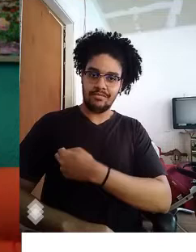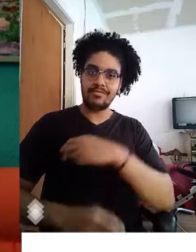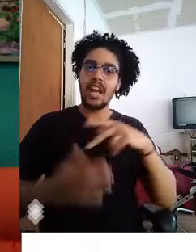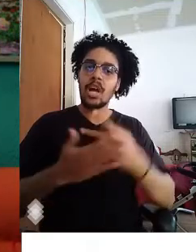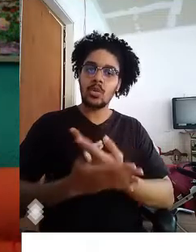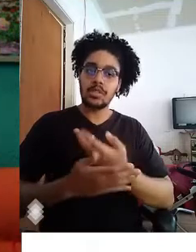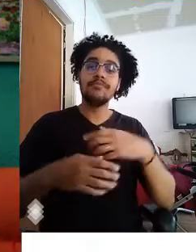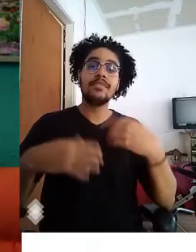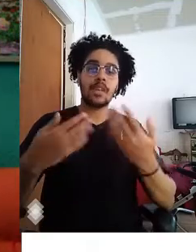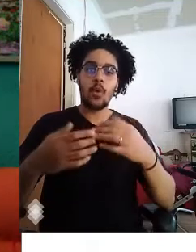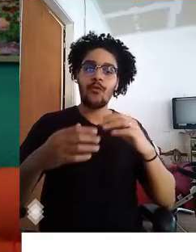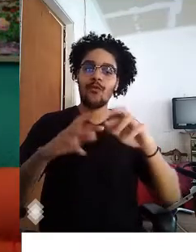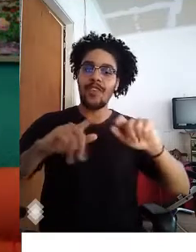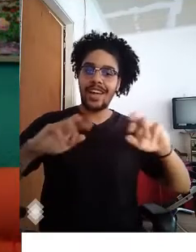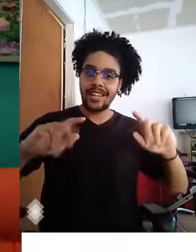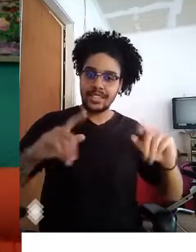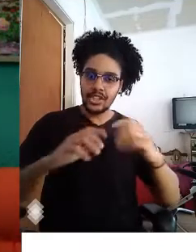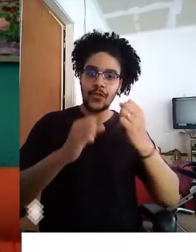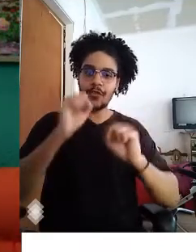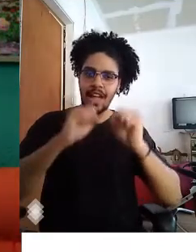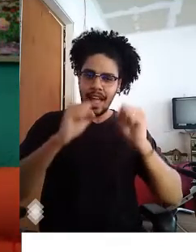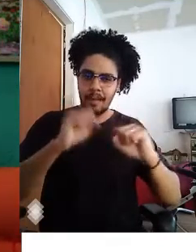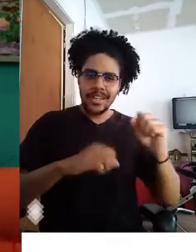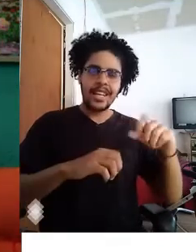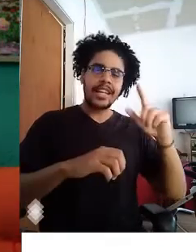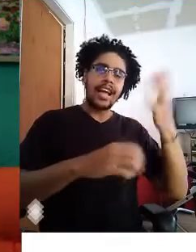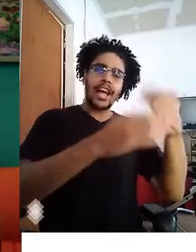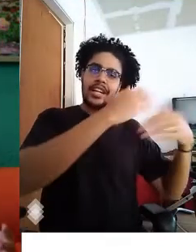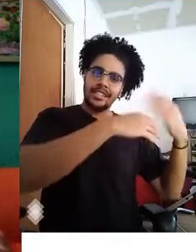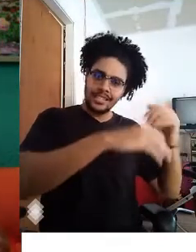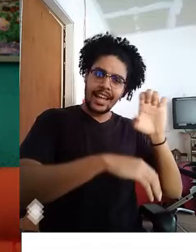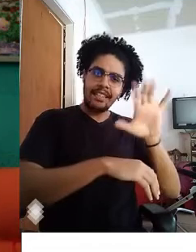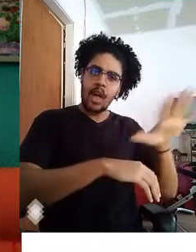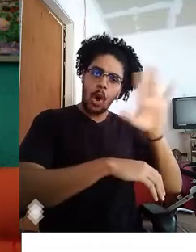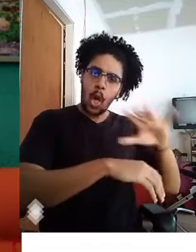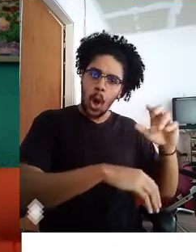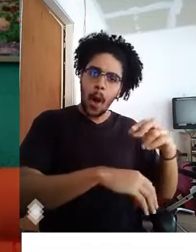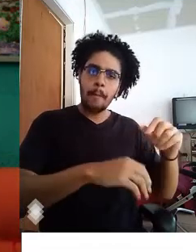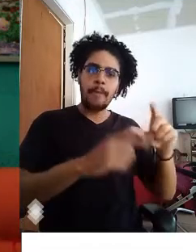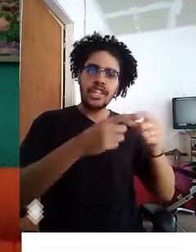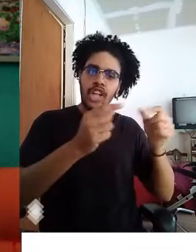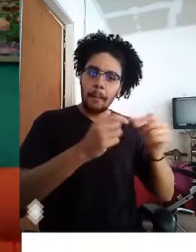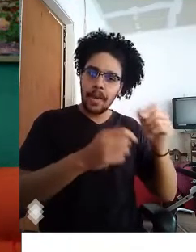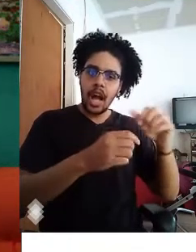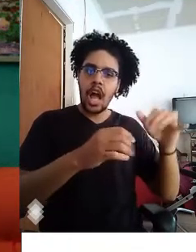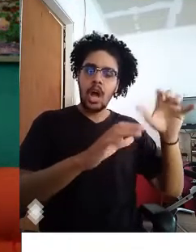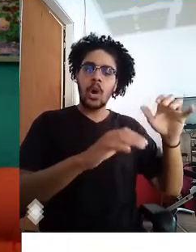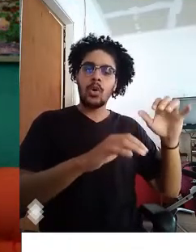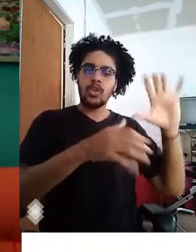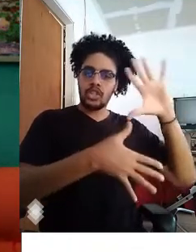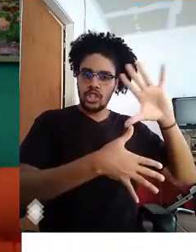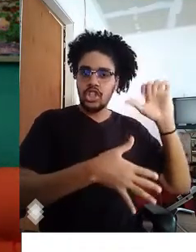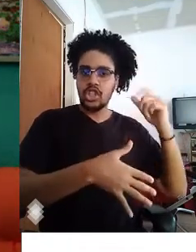Com isso, muitas fábricas com sede na Europa, no Japão, nos Estados Unidos, fecham e vão